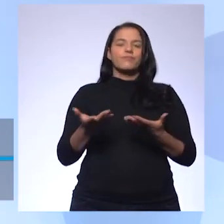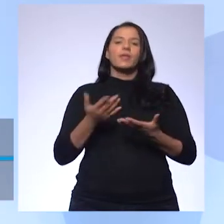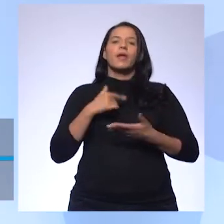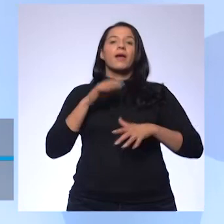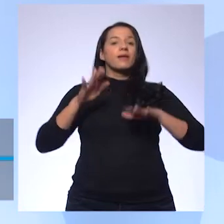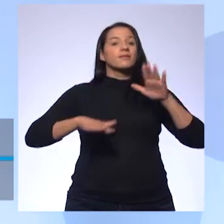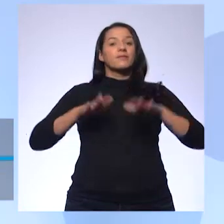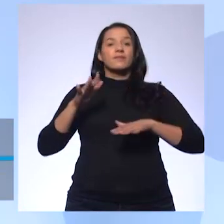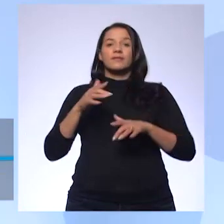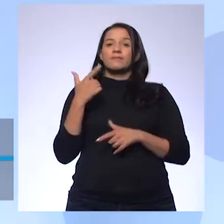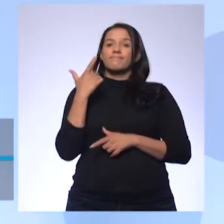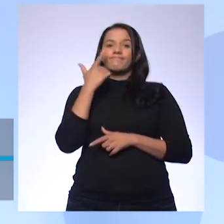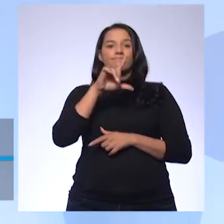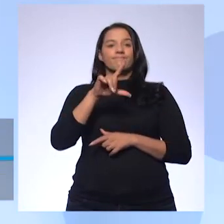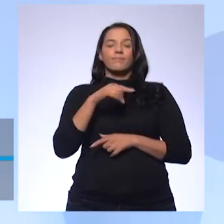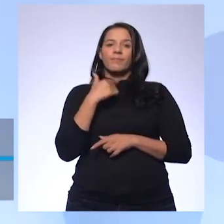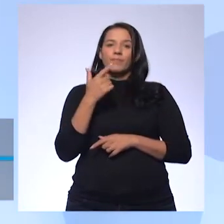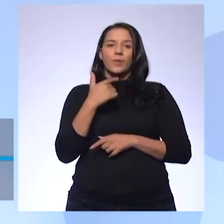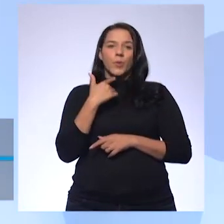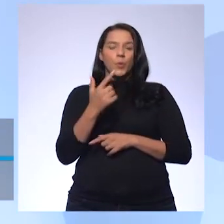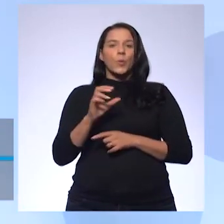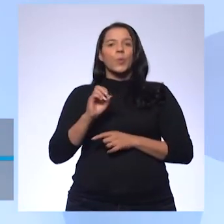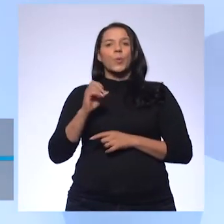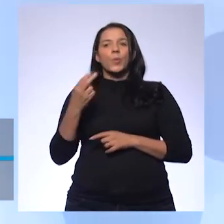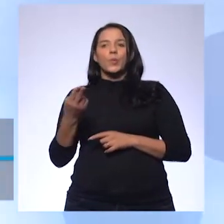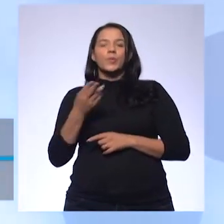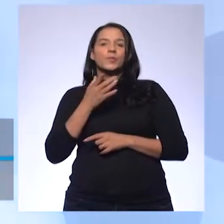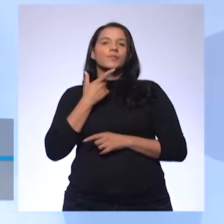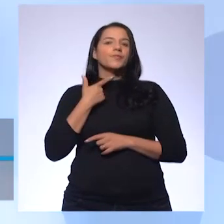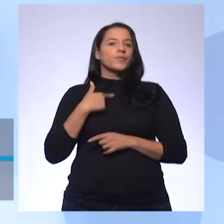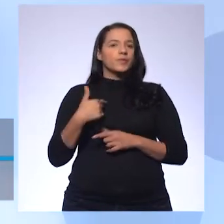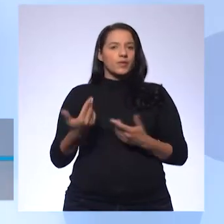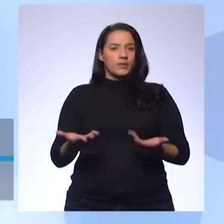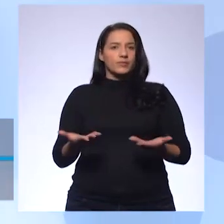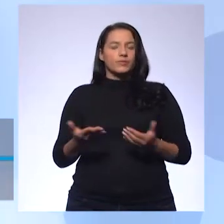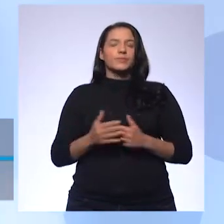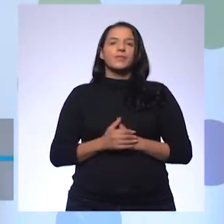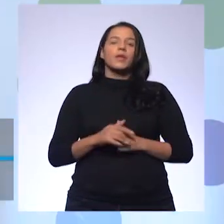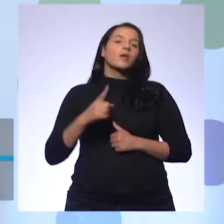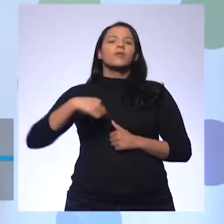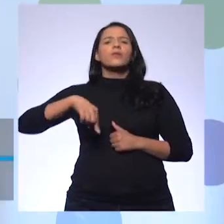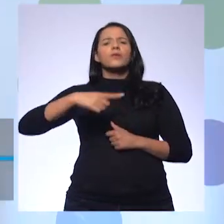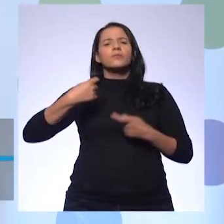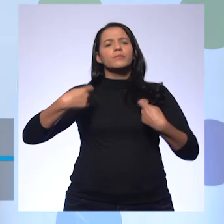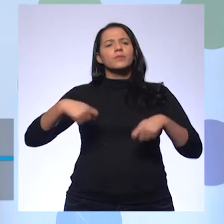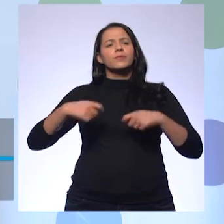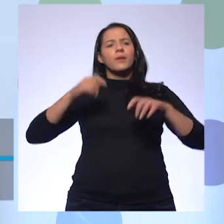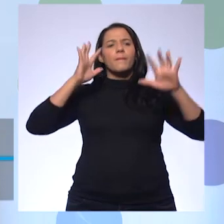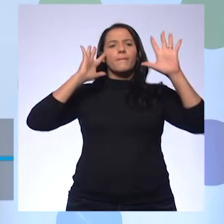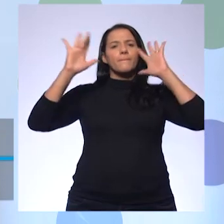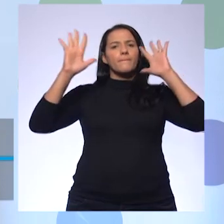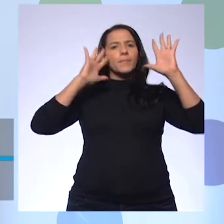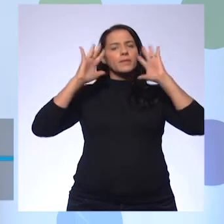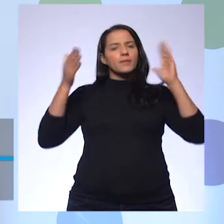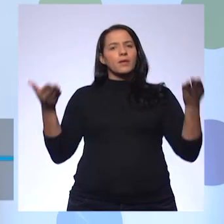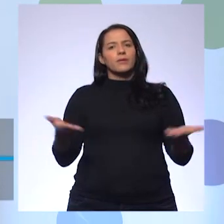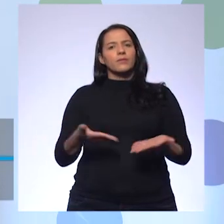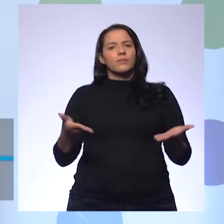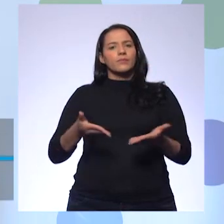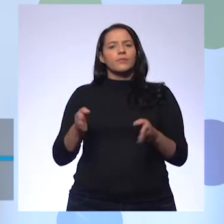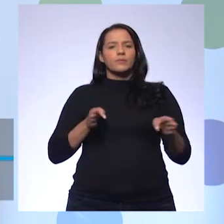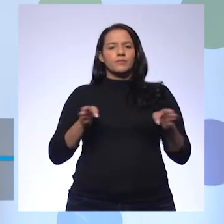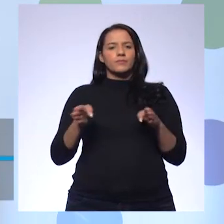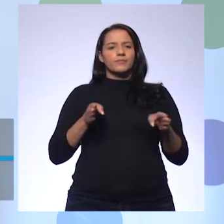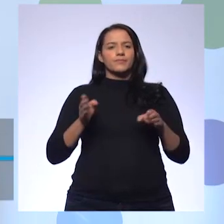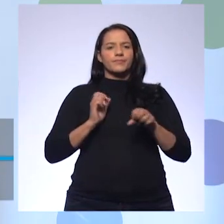tem sucesso ou êxito naquilo que a gente quer. É só a gente pensar nesse contexto de pandemia, né? Eu falei